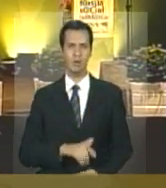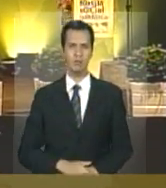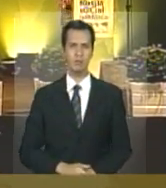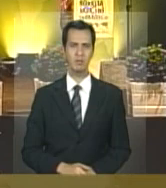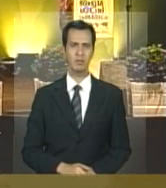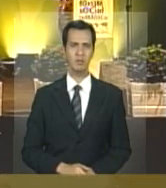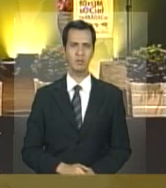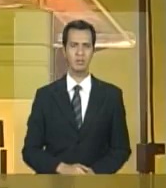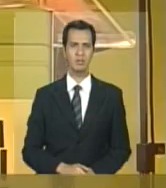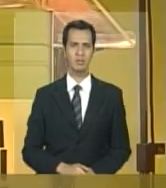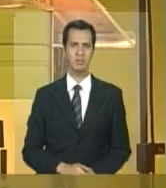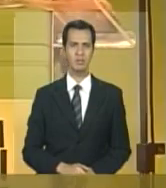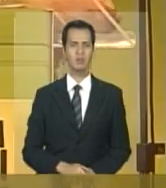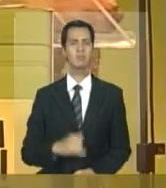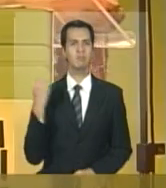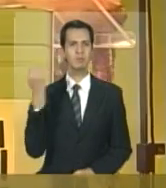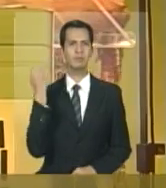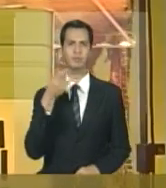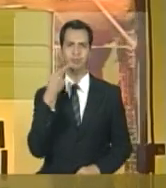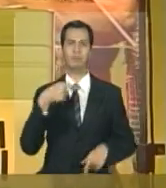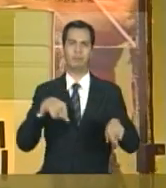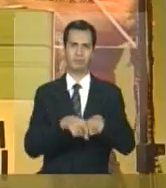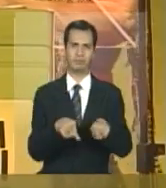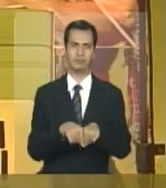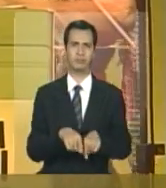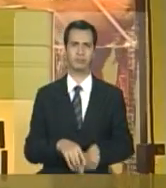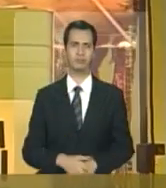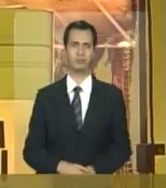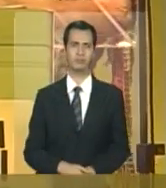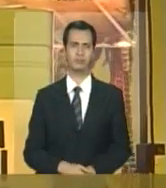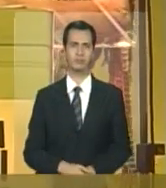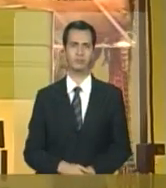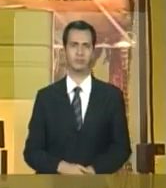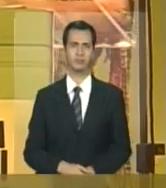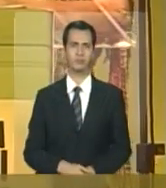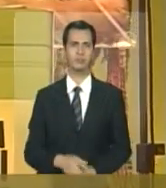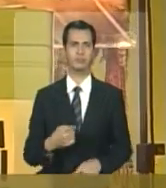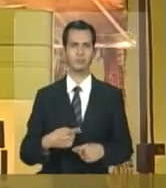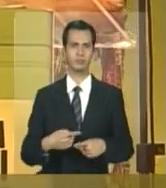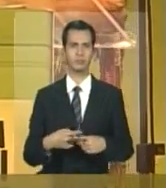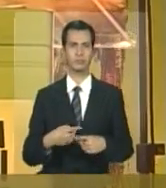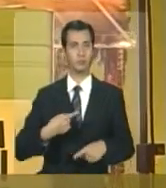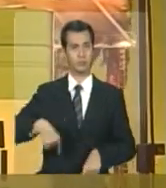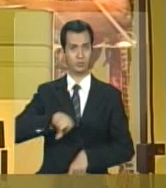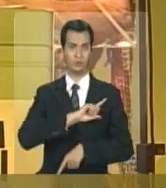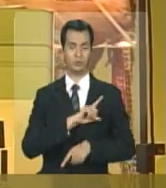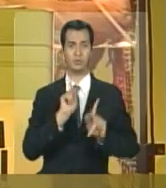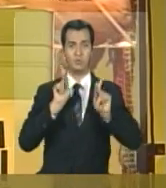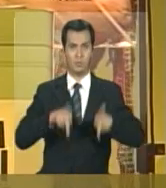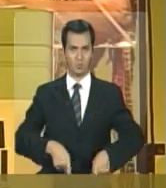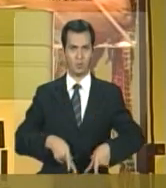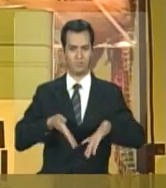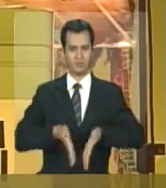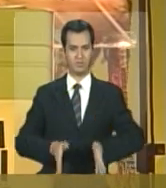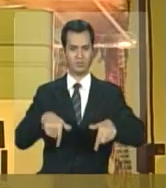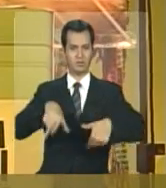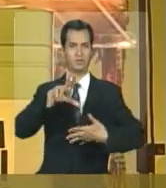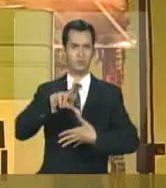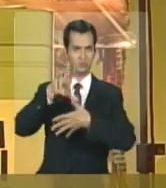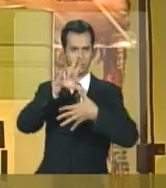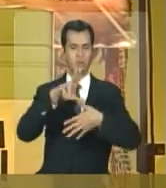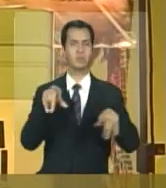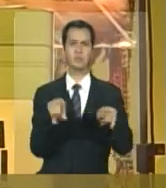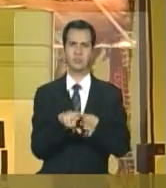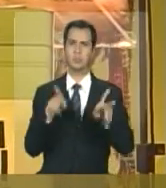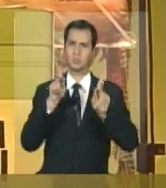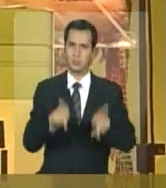E é importante dizer também, porque para nós, latinos americanos,